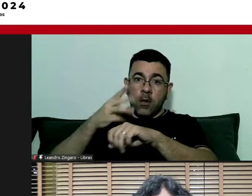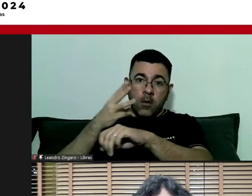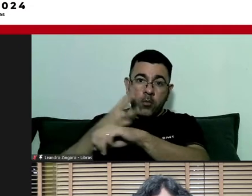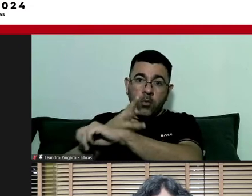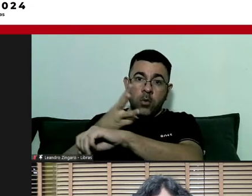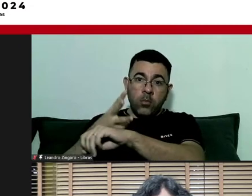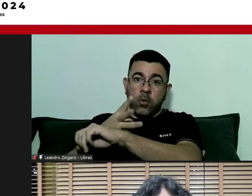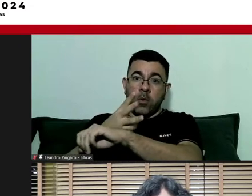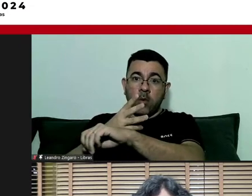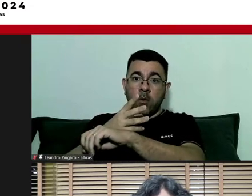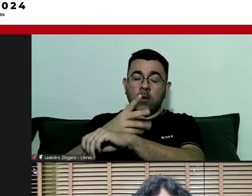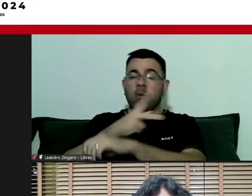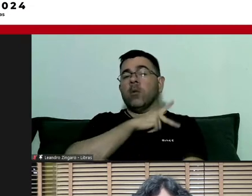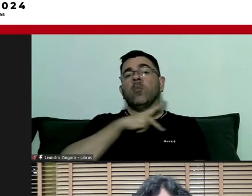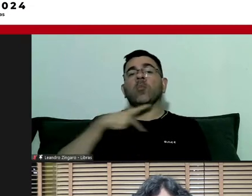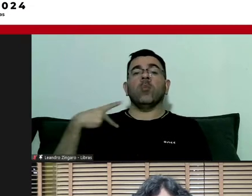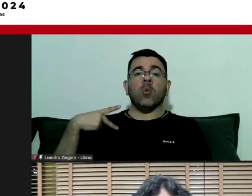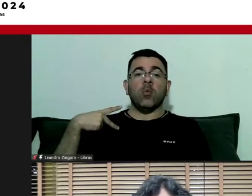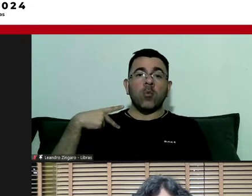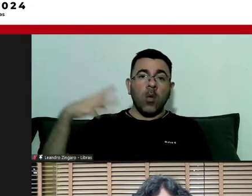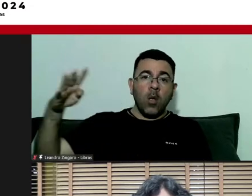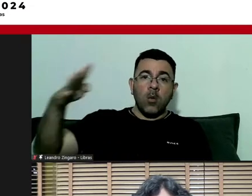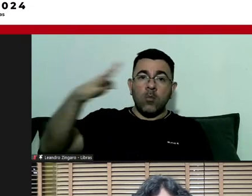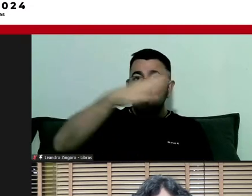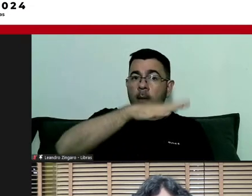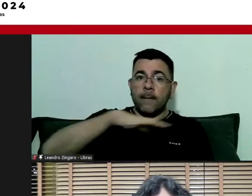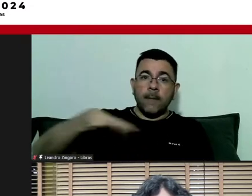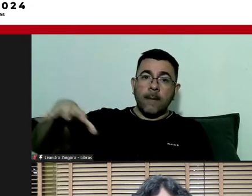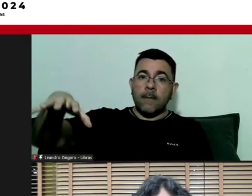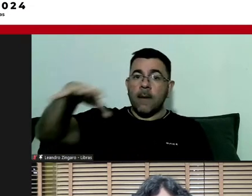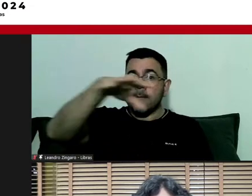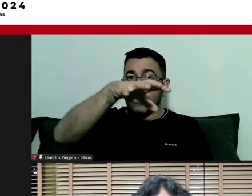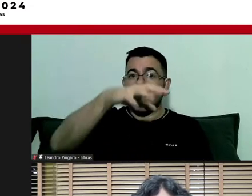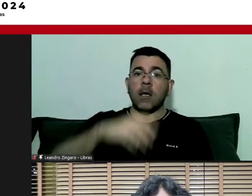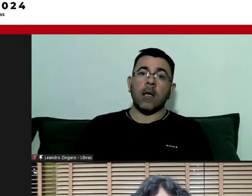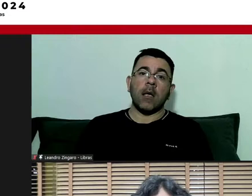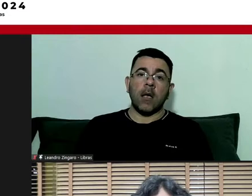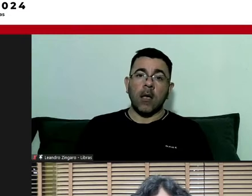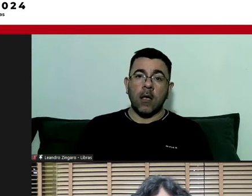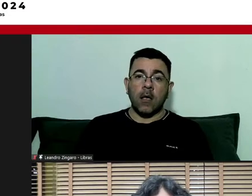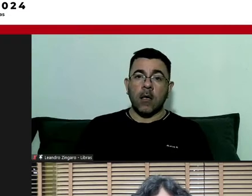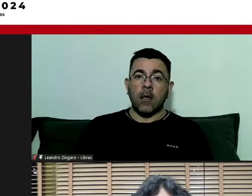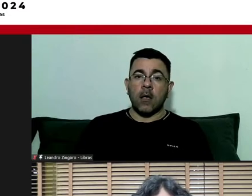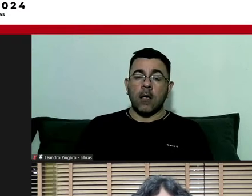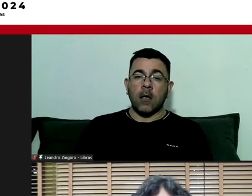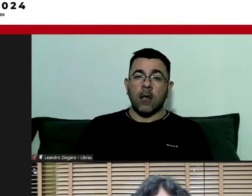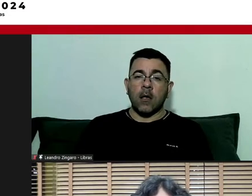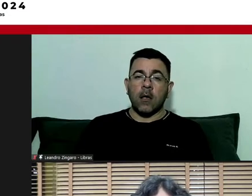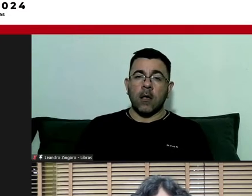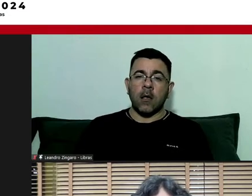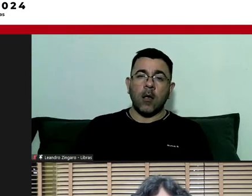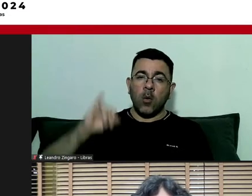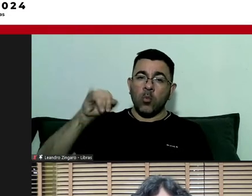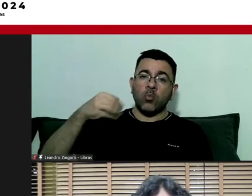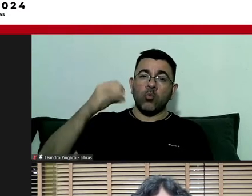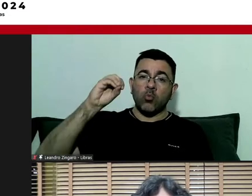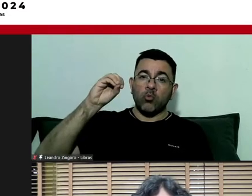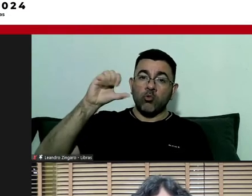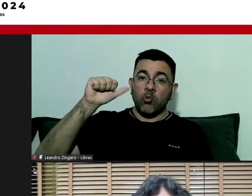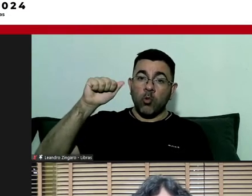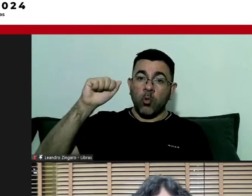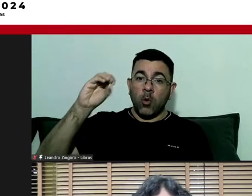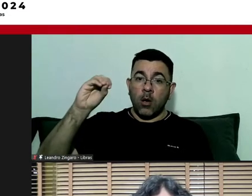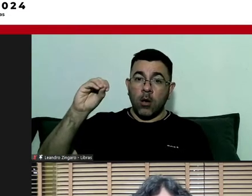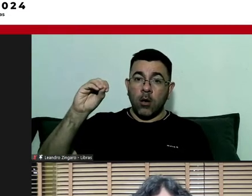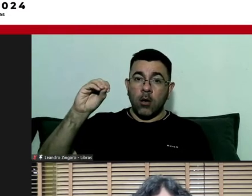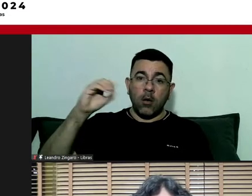ce dos mercados plenos como ele chama lá e ele disse João eu tive essa reunião com ele nos Estados Unidos ele